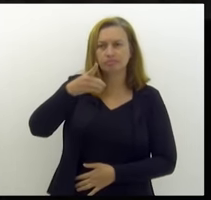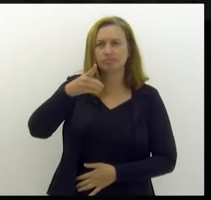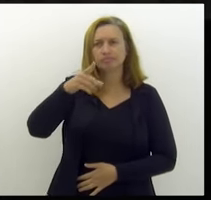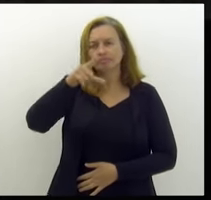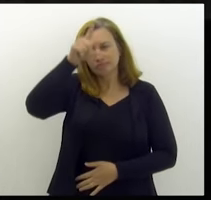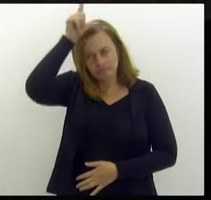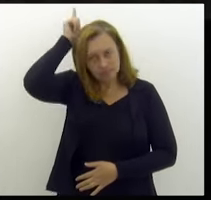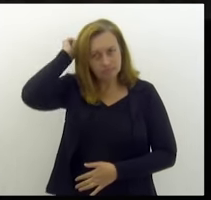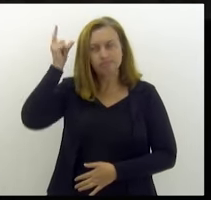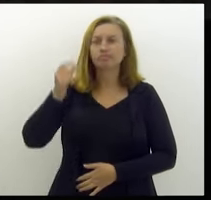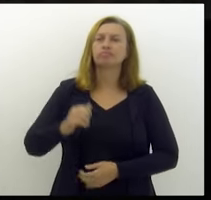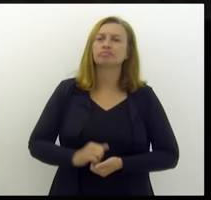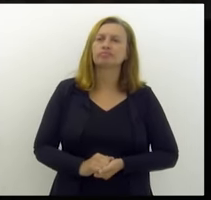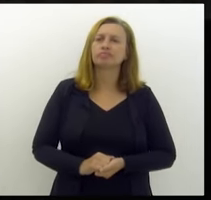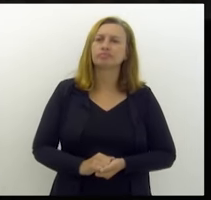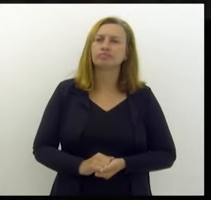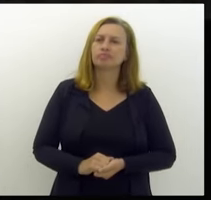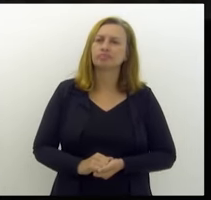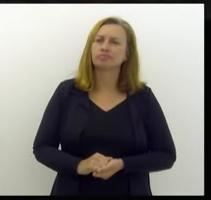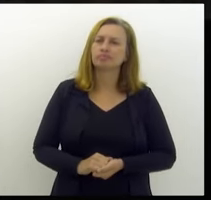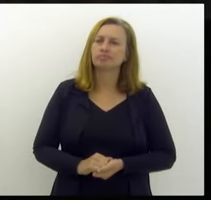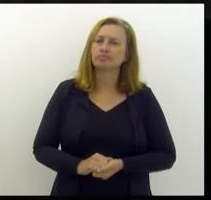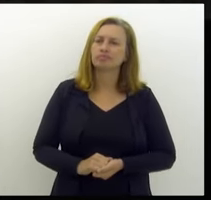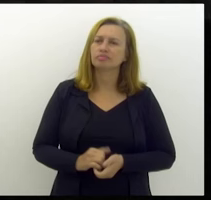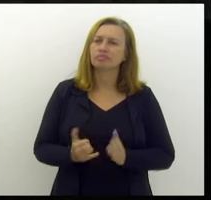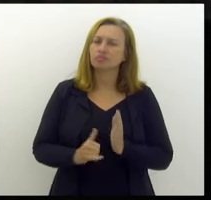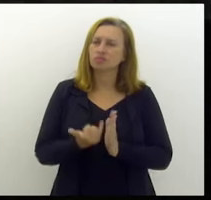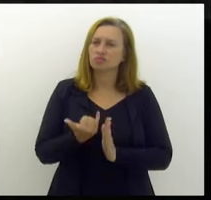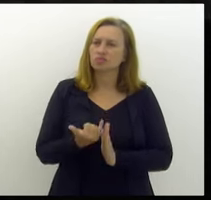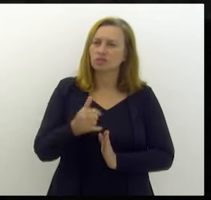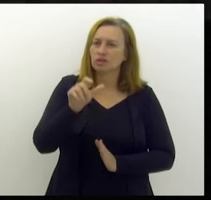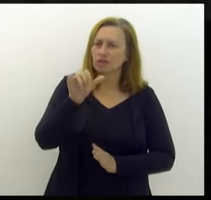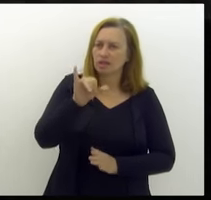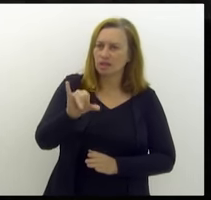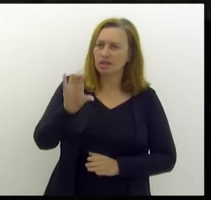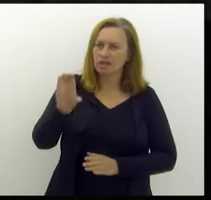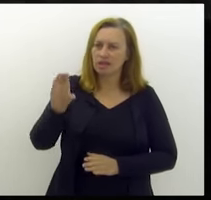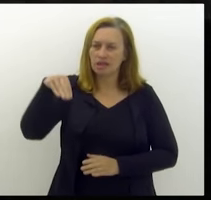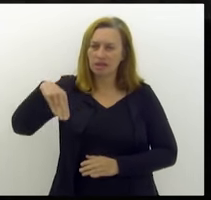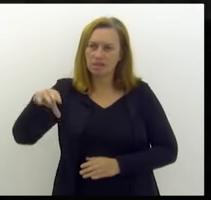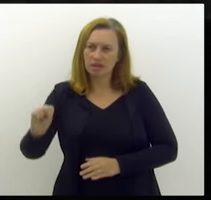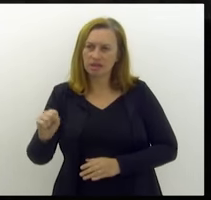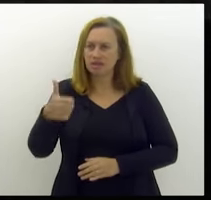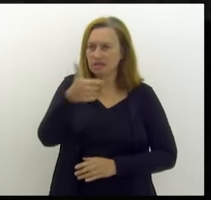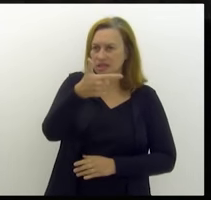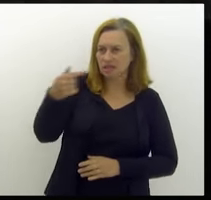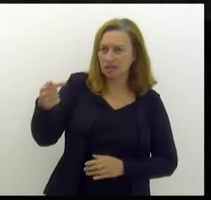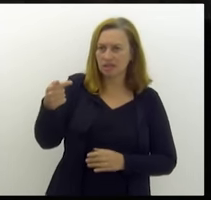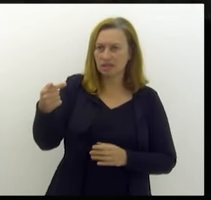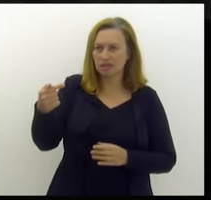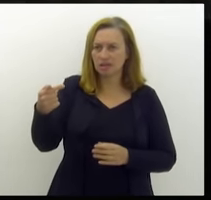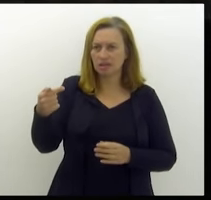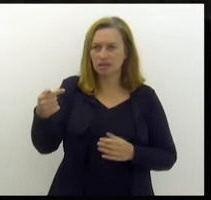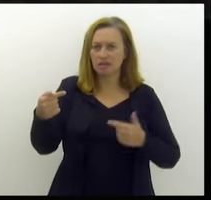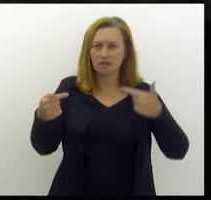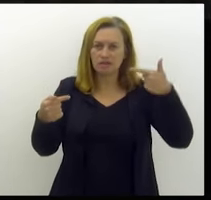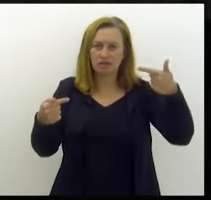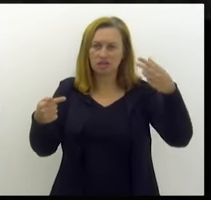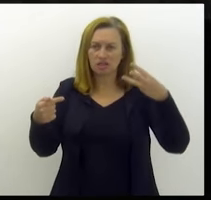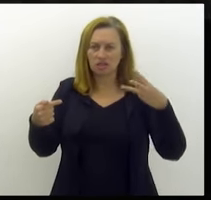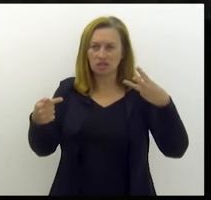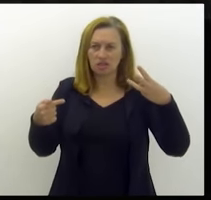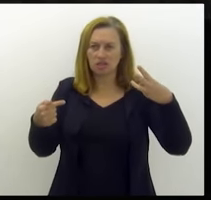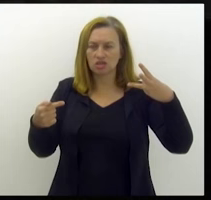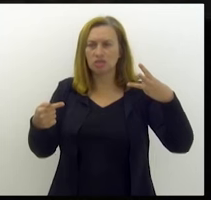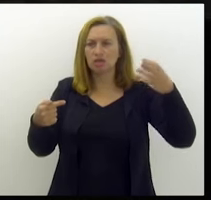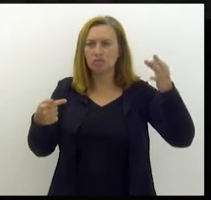pretende aumentar a alíquota do ICMS de 17 para 23% sobre a comercialização